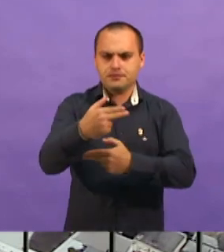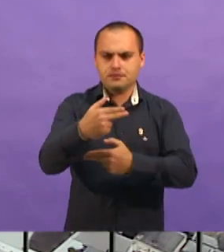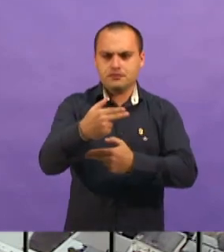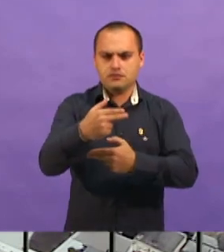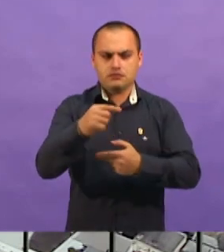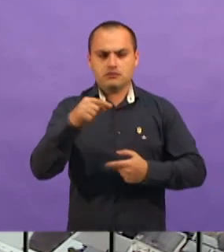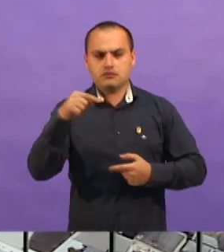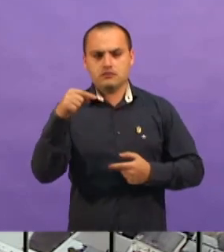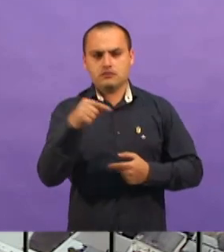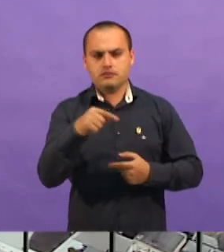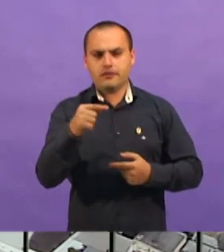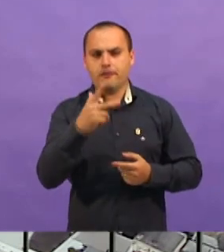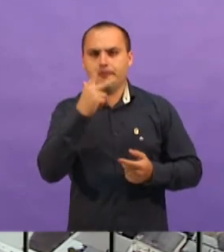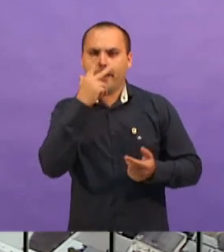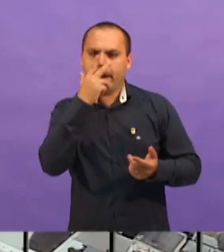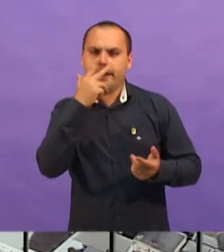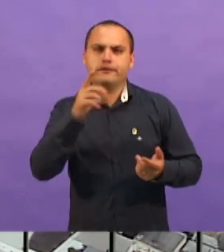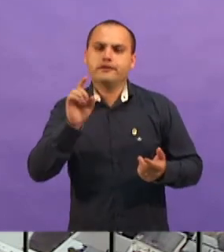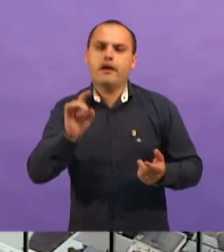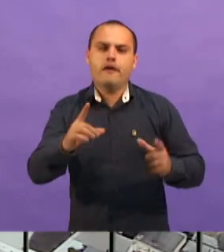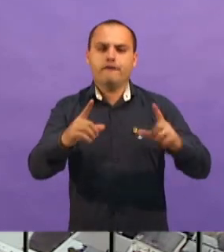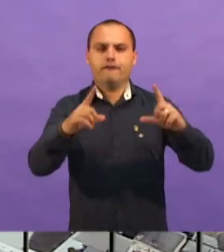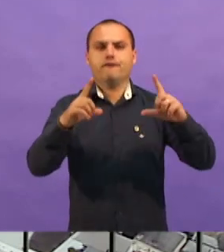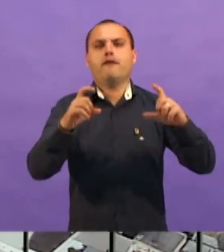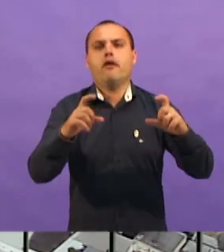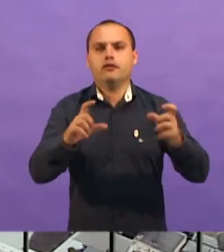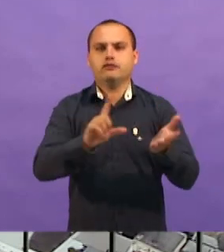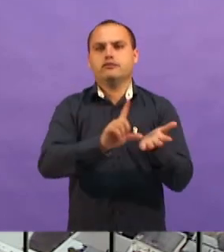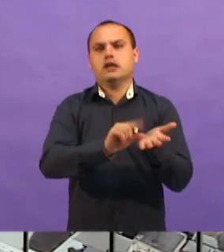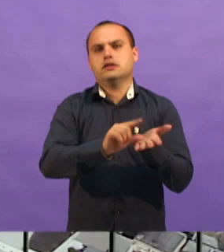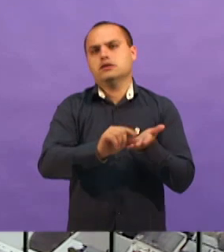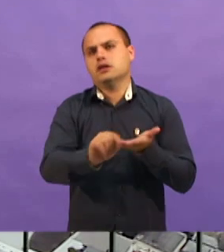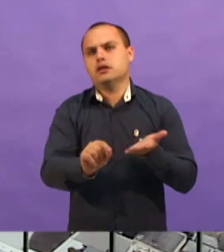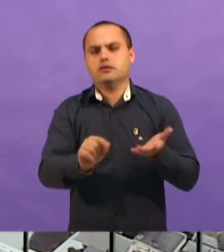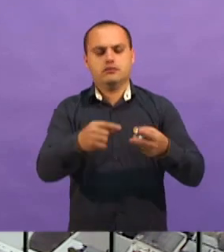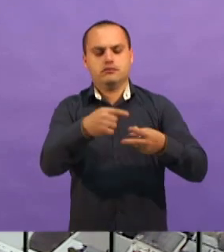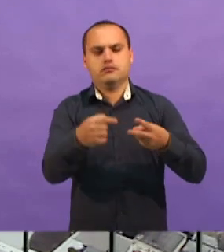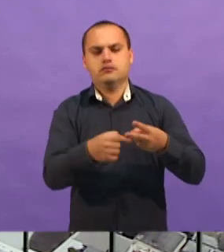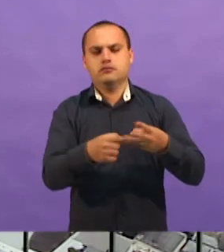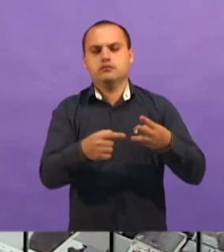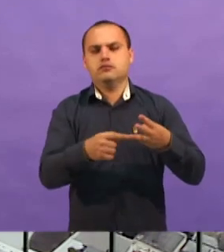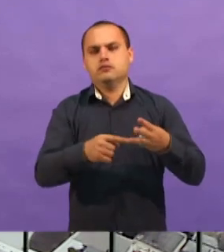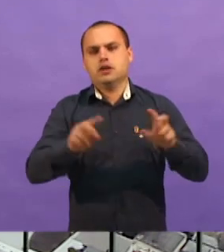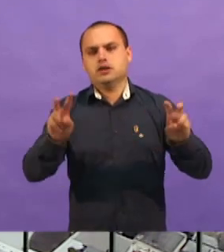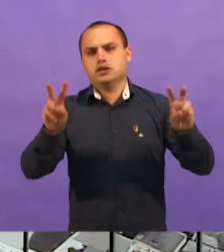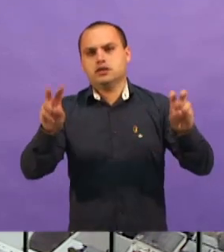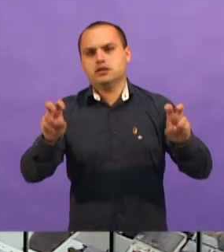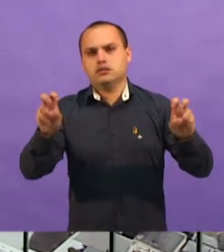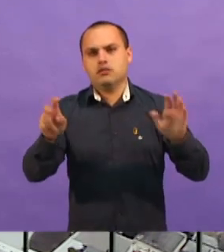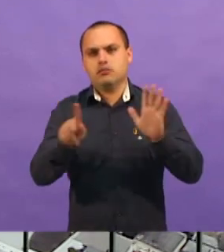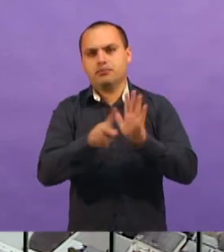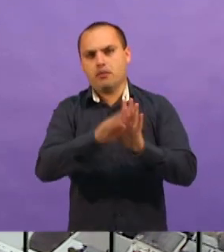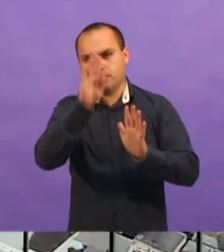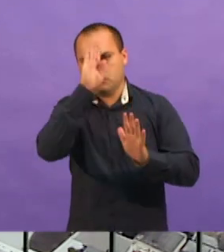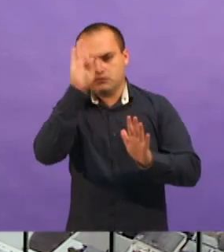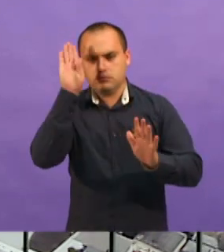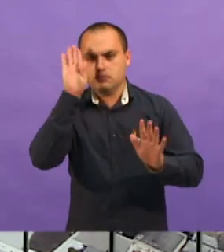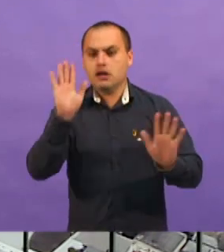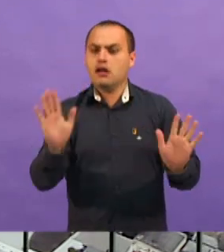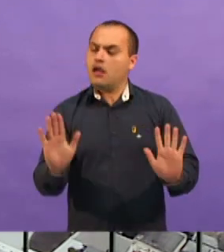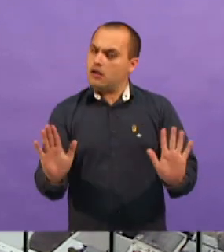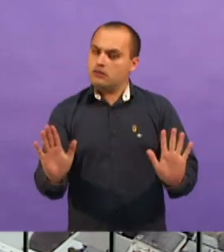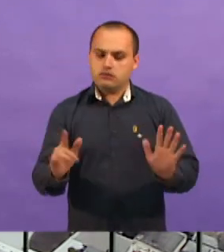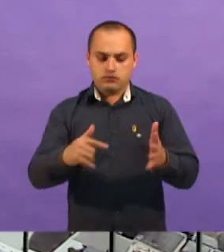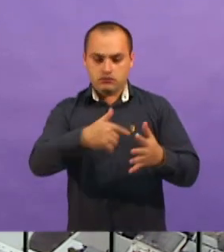uma coisa muito distante que eu falar só fotografias, artigos, textos acadêmicos e não acadêmicos. Não, eu acho que o